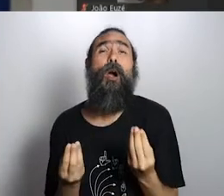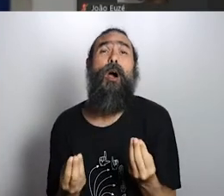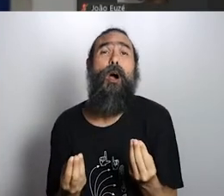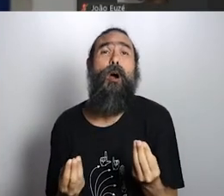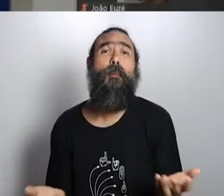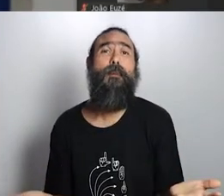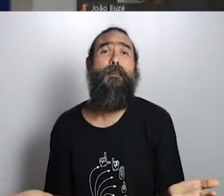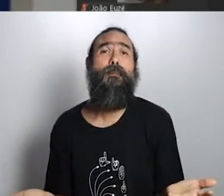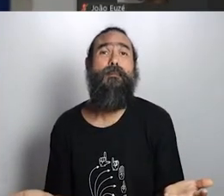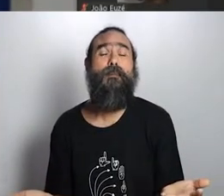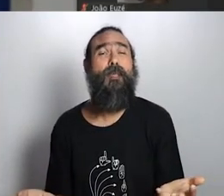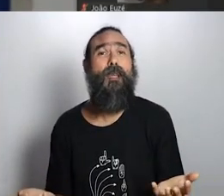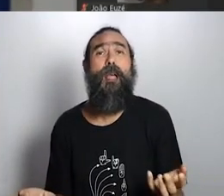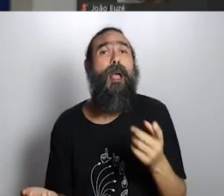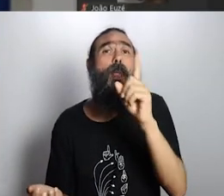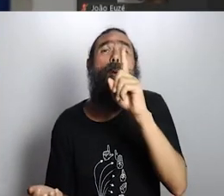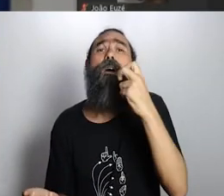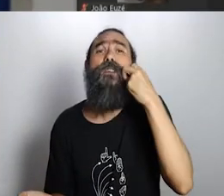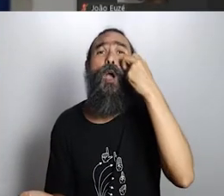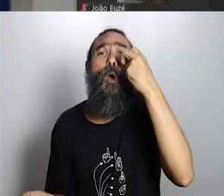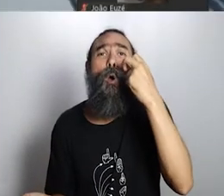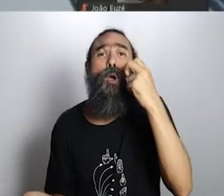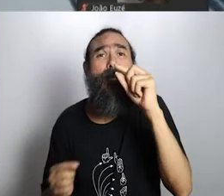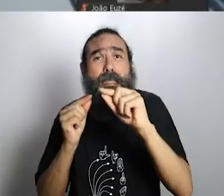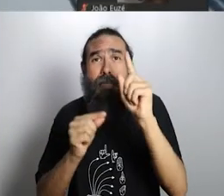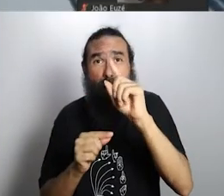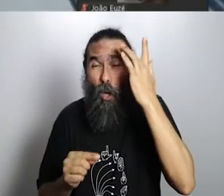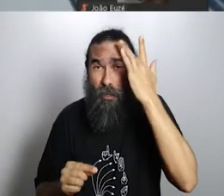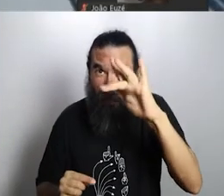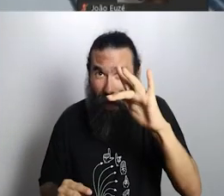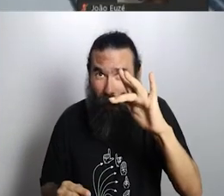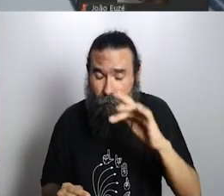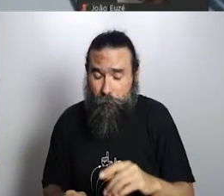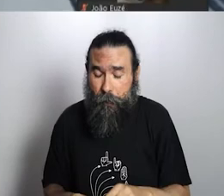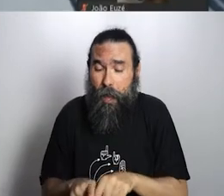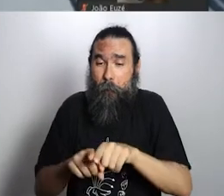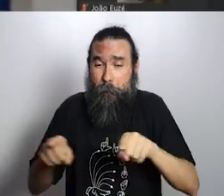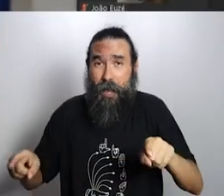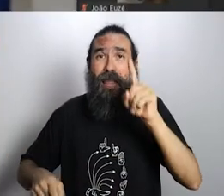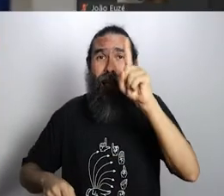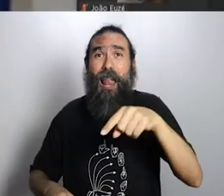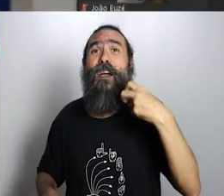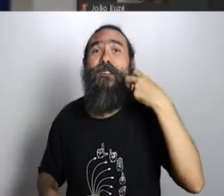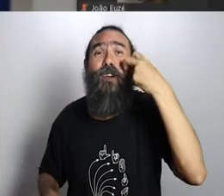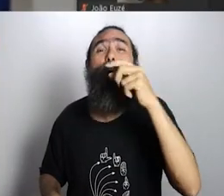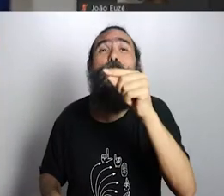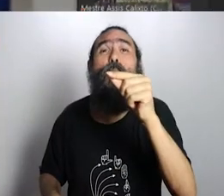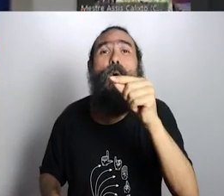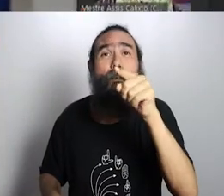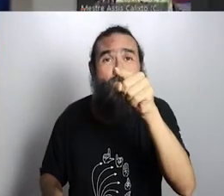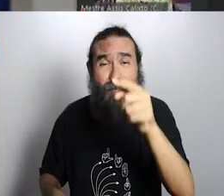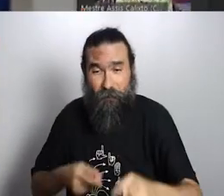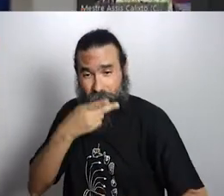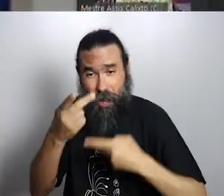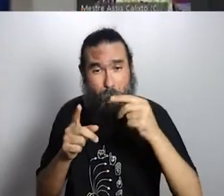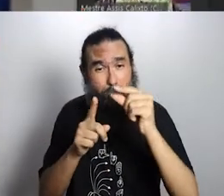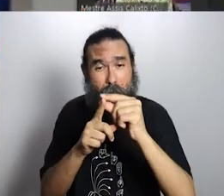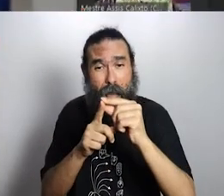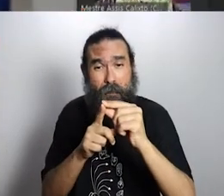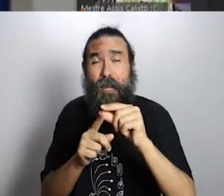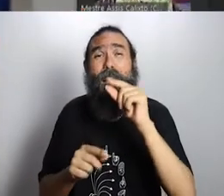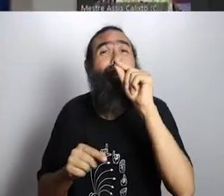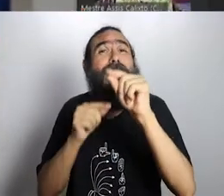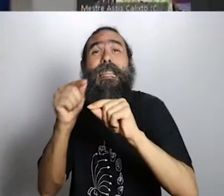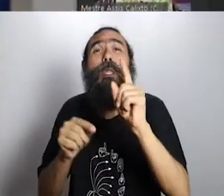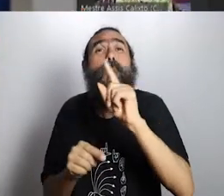assim, não saber não é vergonha. Vergonha é a gente falar sem conhecer. Então, quantas pessoas